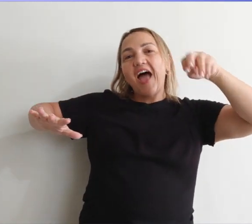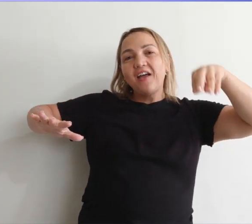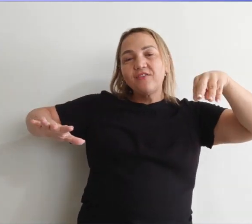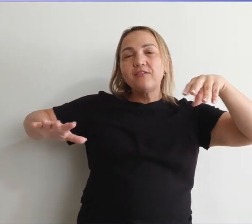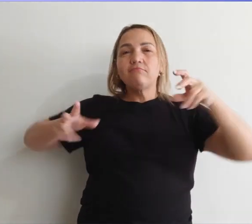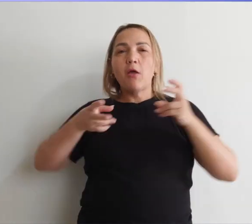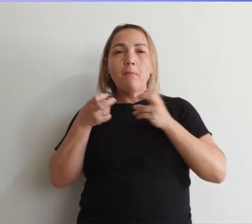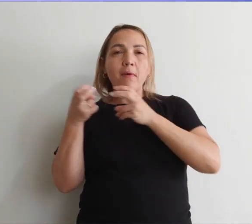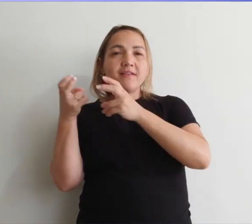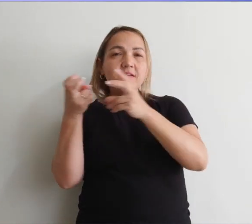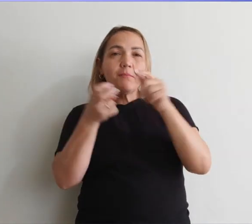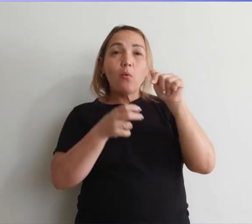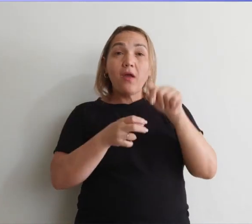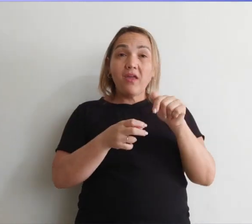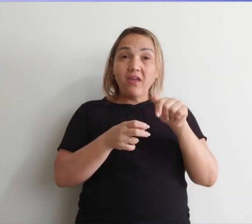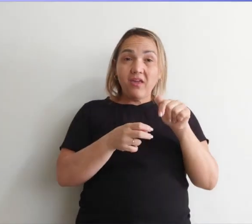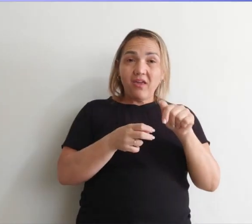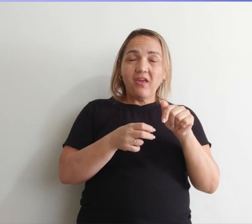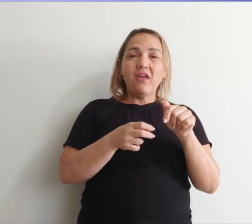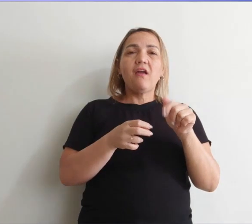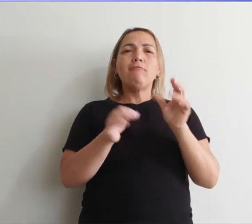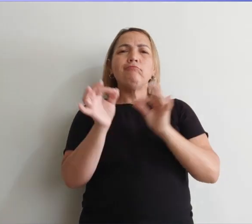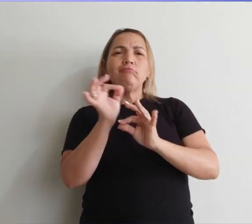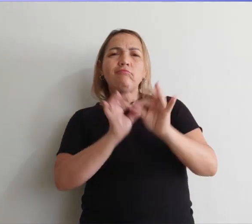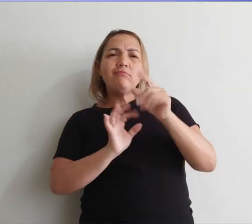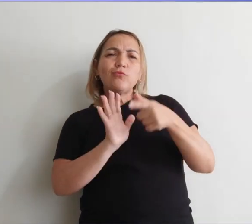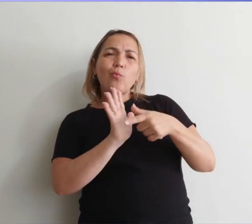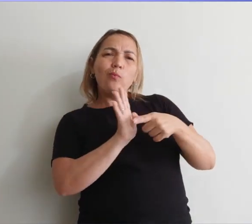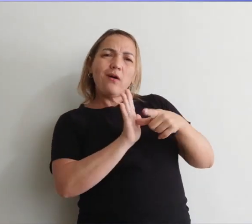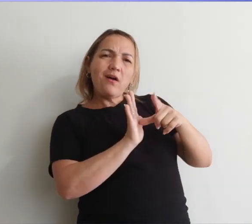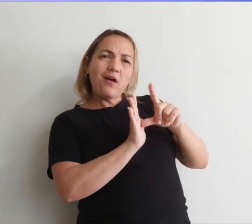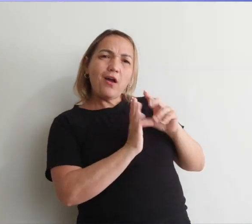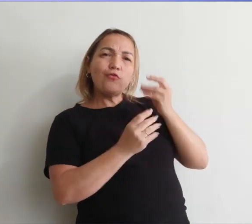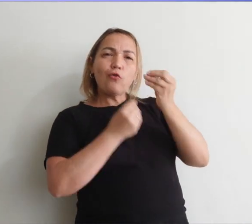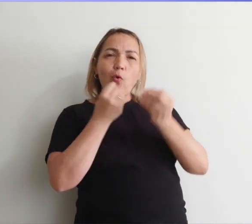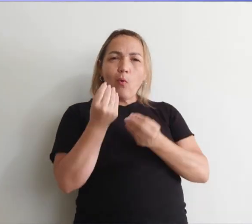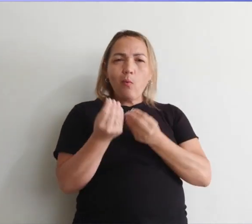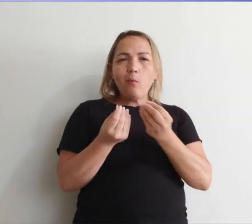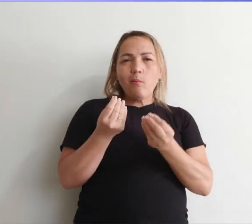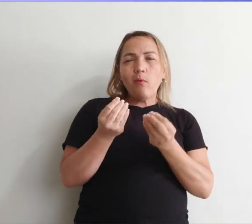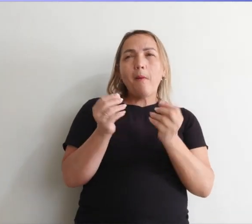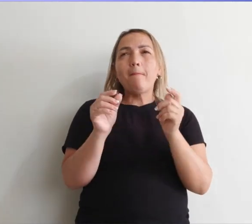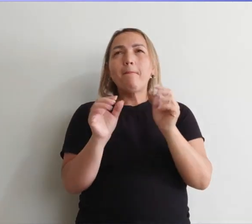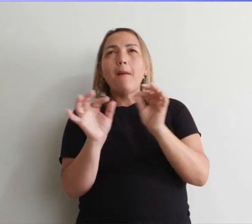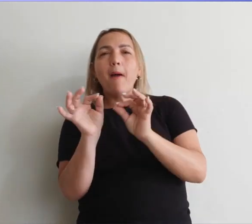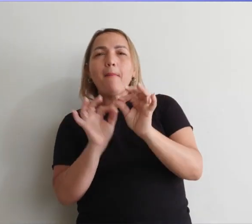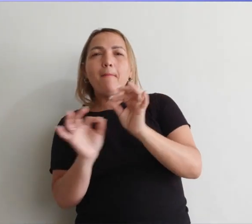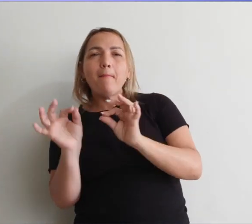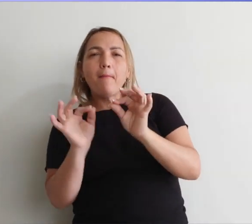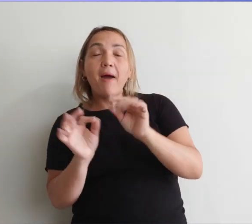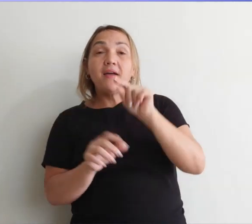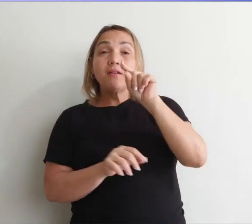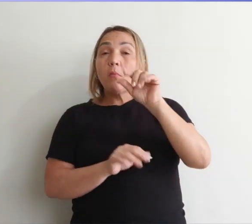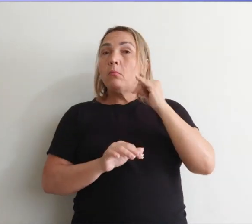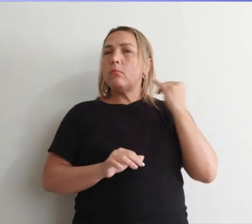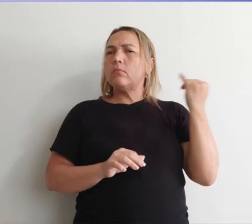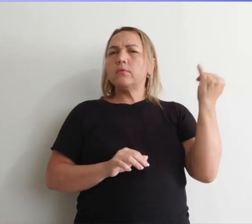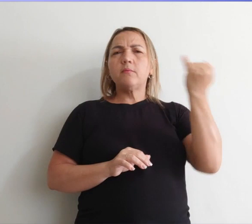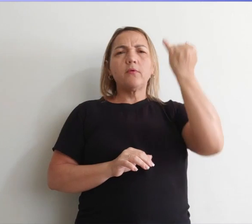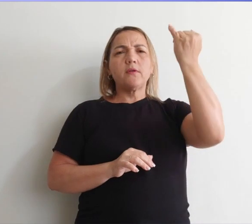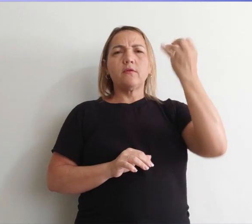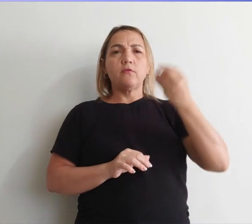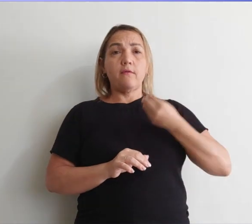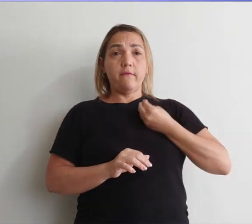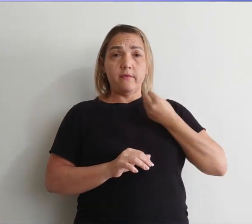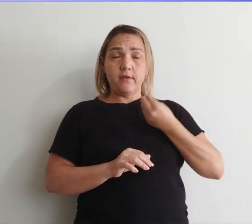como a gente viu aqui, né, a organização aqui antes, no off, né, como fazer, como montar. Então, a paisagem é um fator muito importante